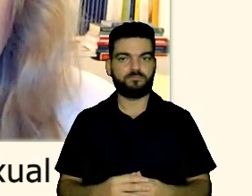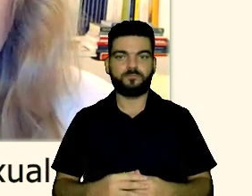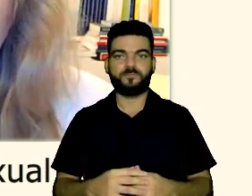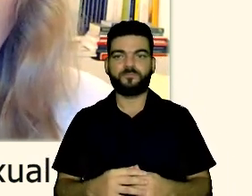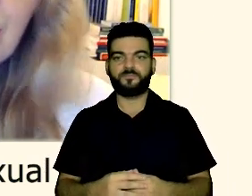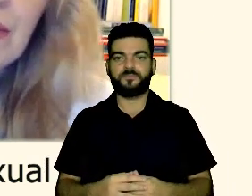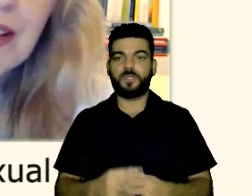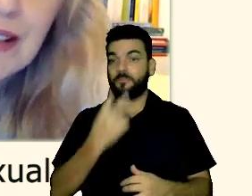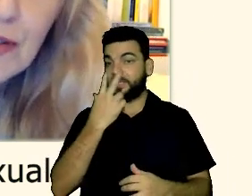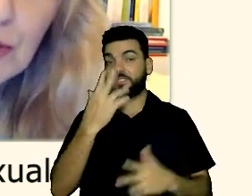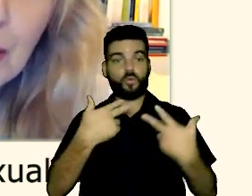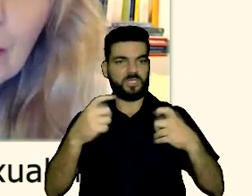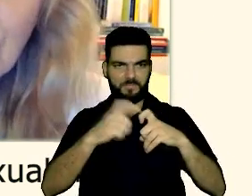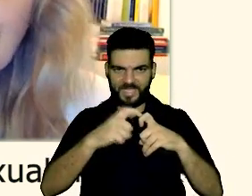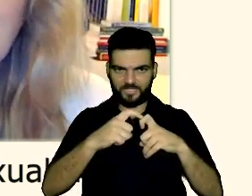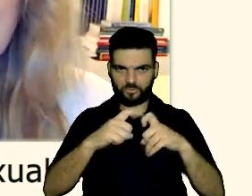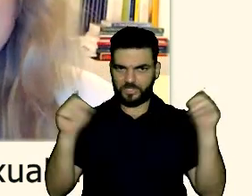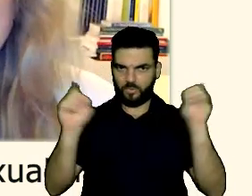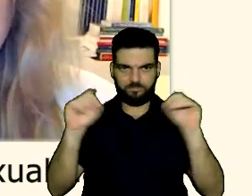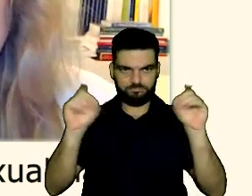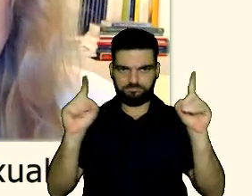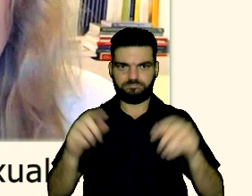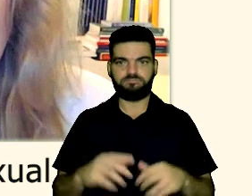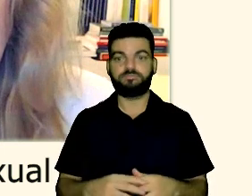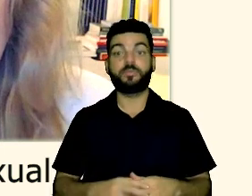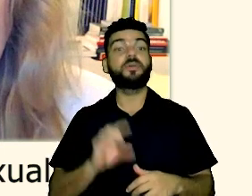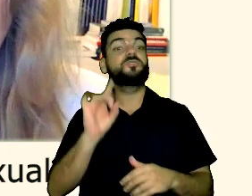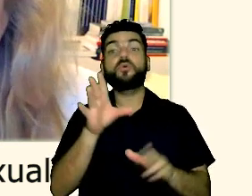caminhos. Não estou falando de um apoio